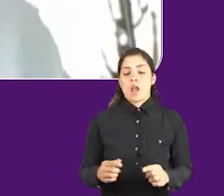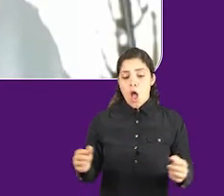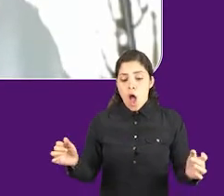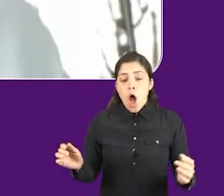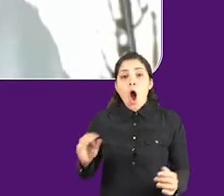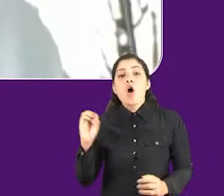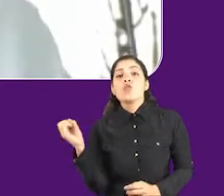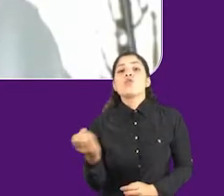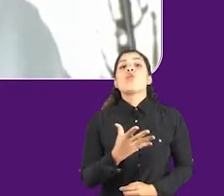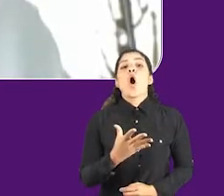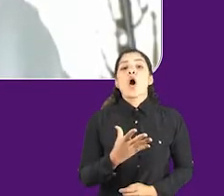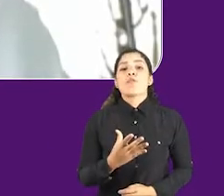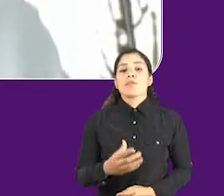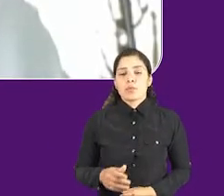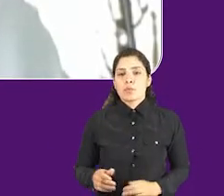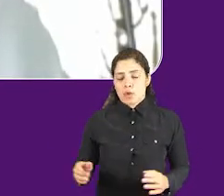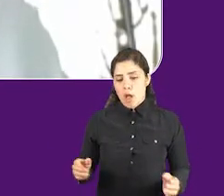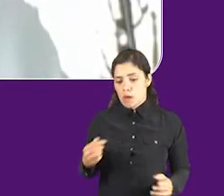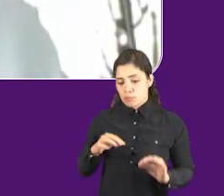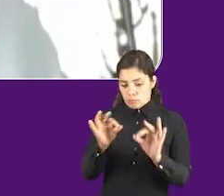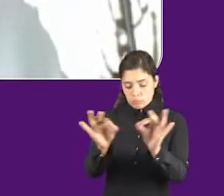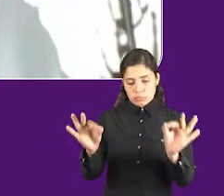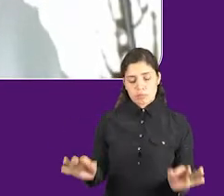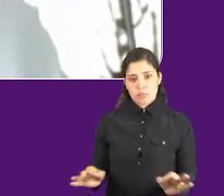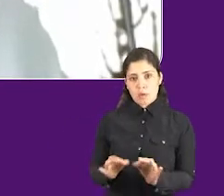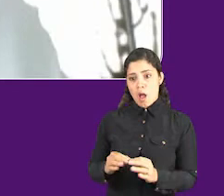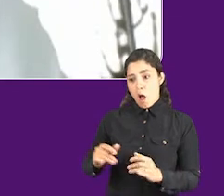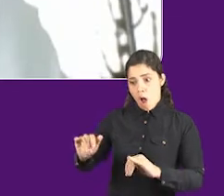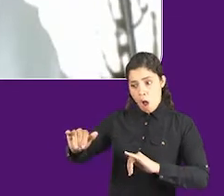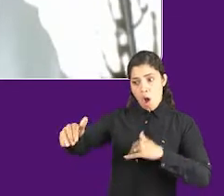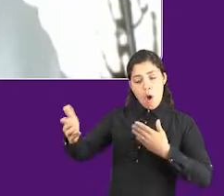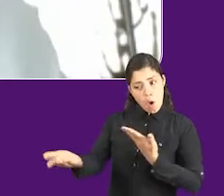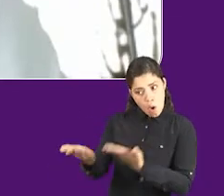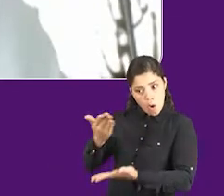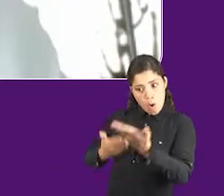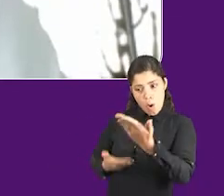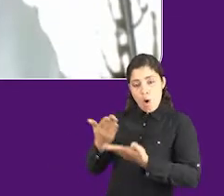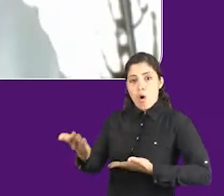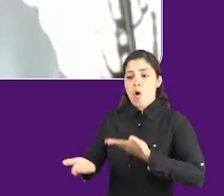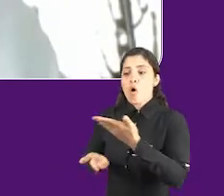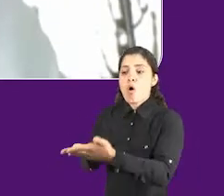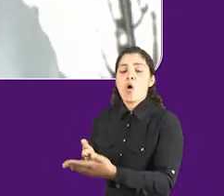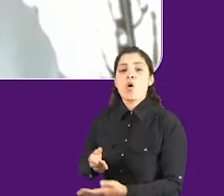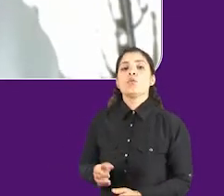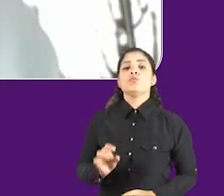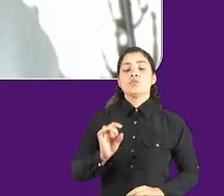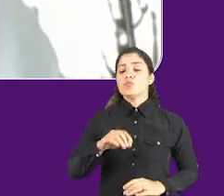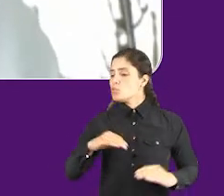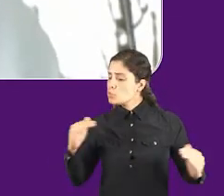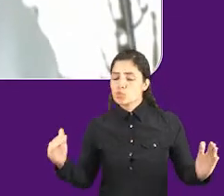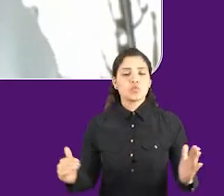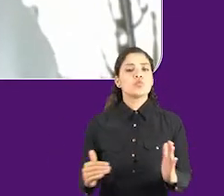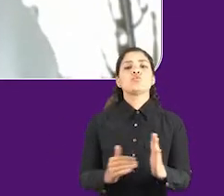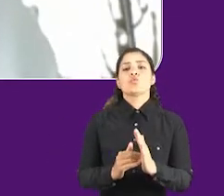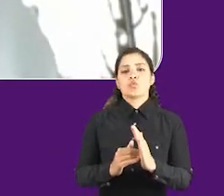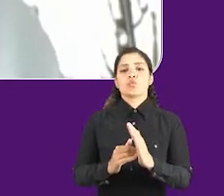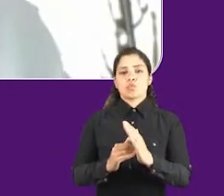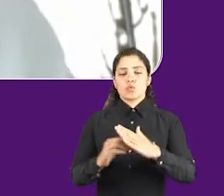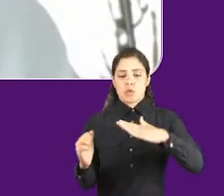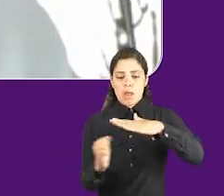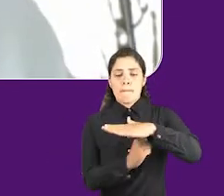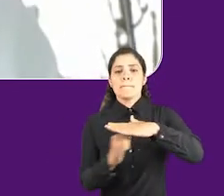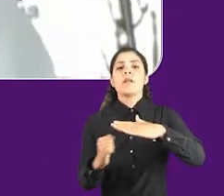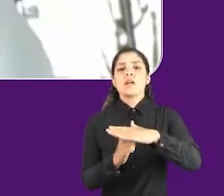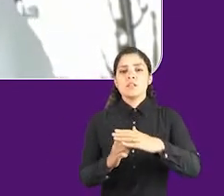Inovação e uma tarefa compartilhada não é o papel da seguir de pneus a seguir de marketing todo mundo pode